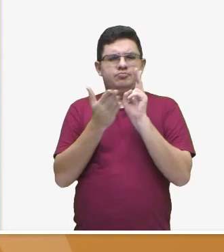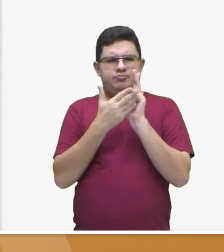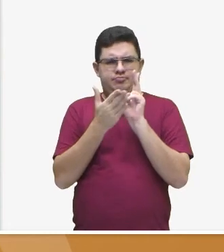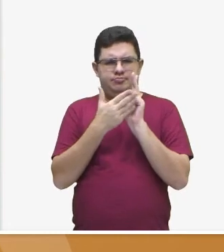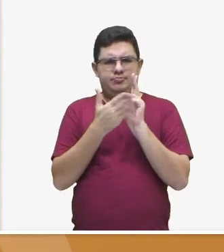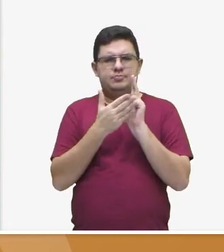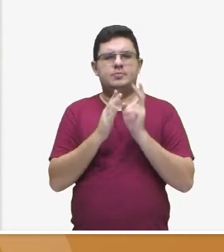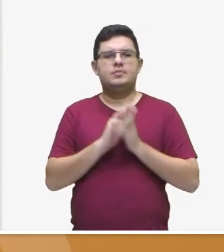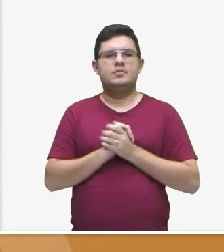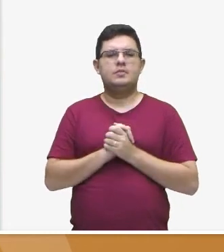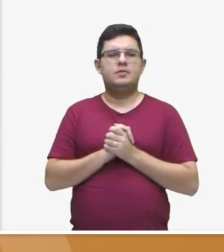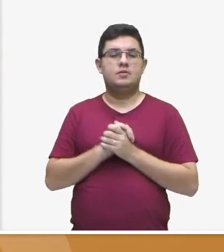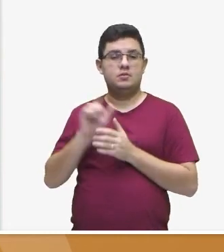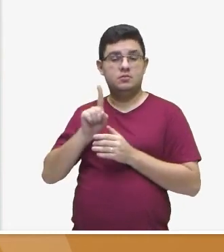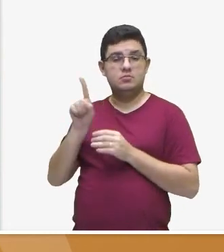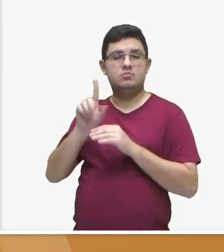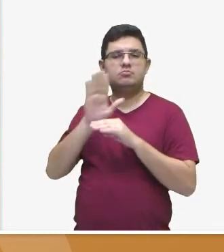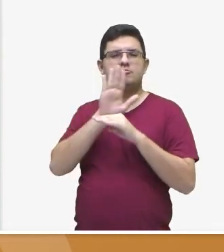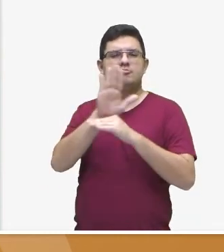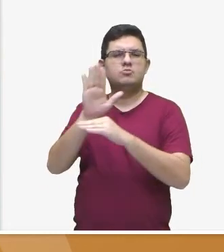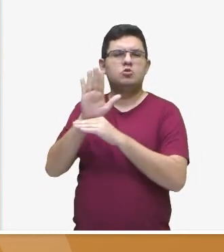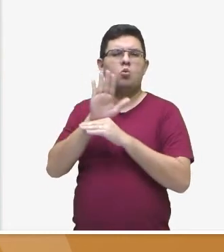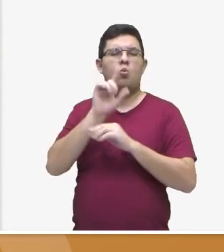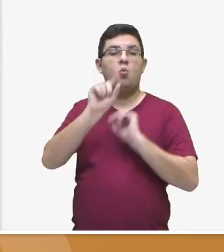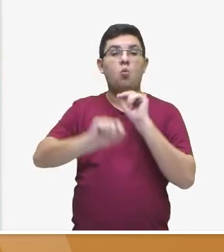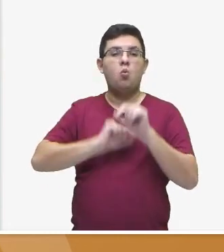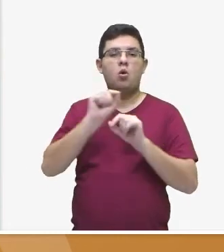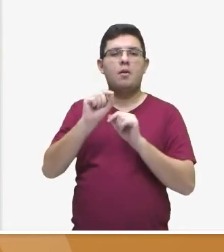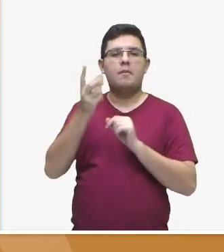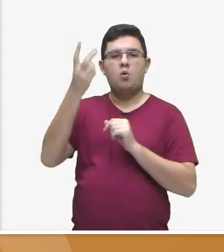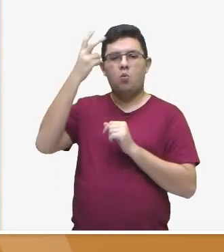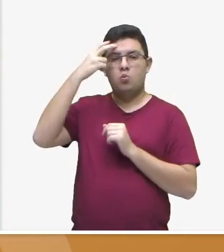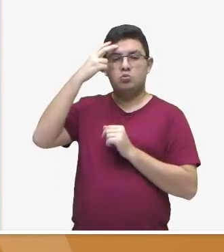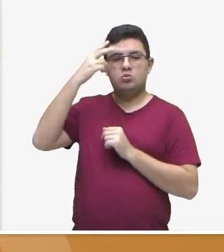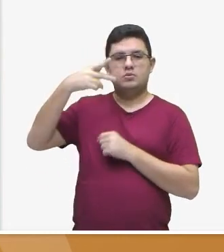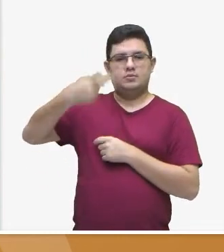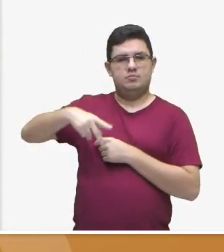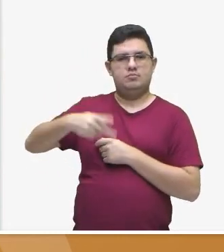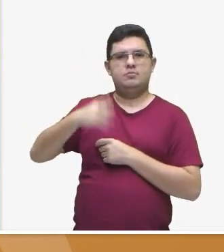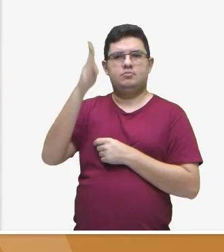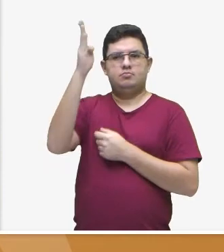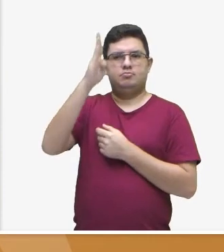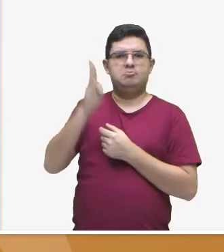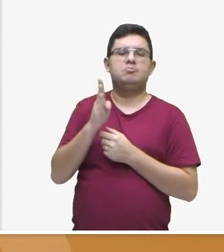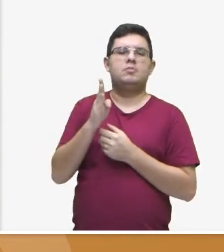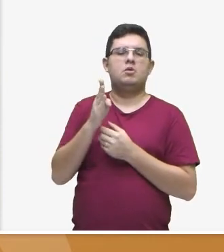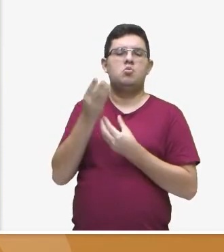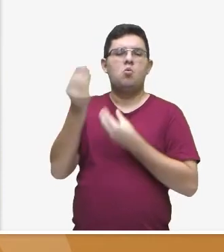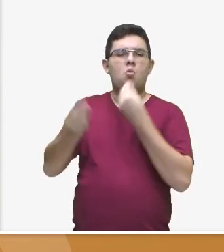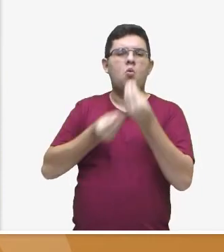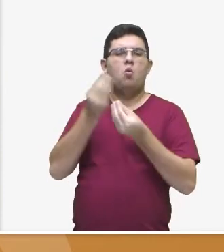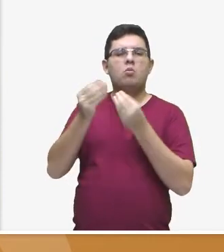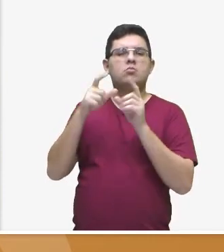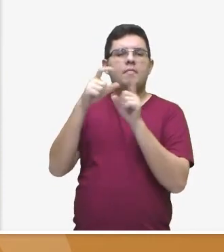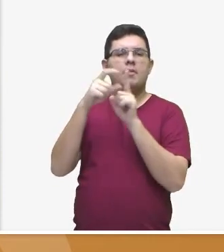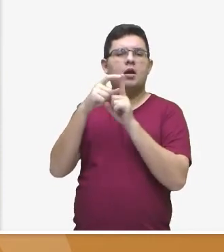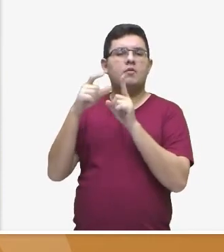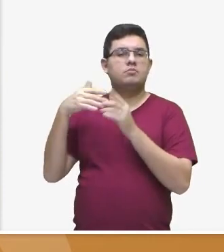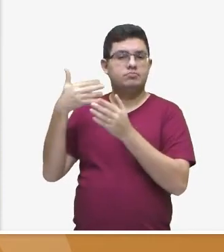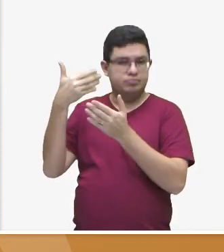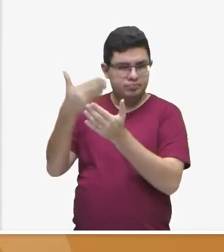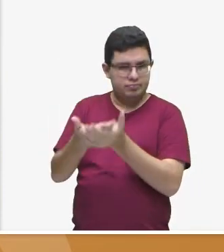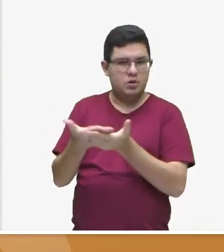além de terem contribuído para a nossa cultura no sentido das palavras, né, muito da nossa